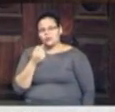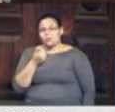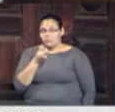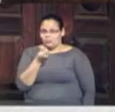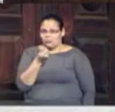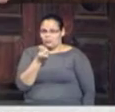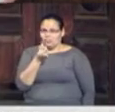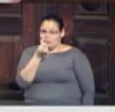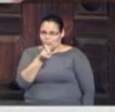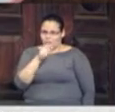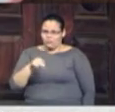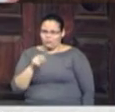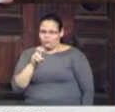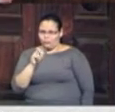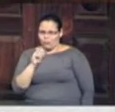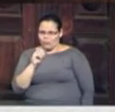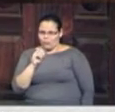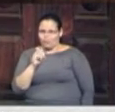6,50 para 7,50.